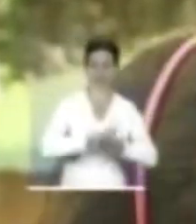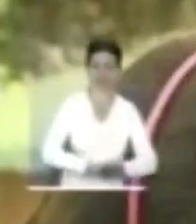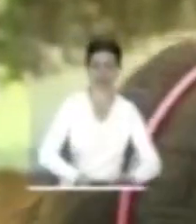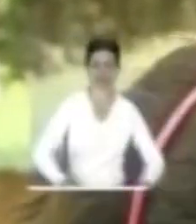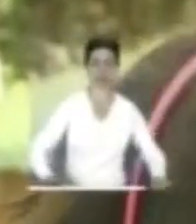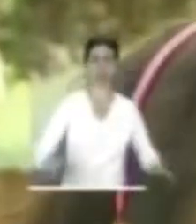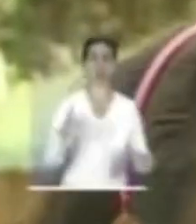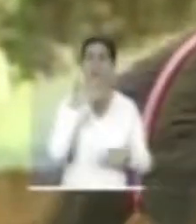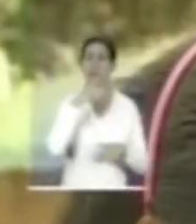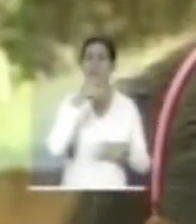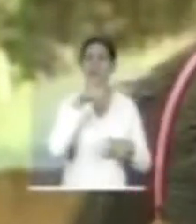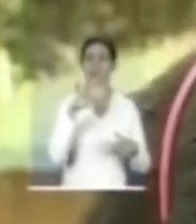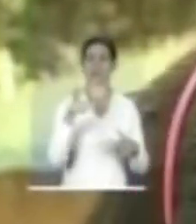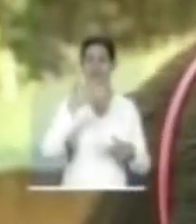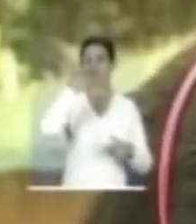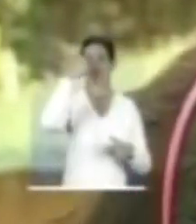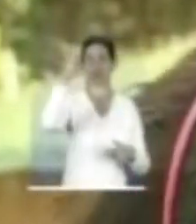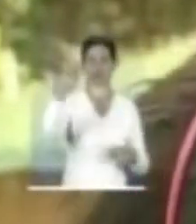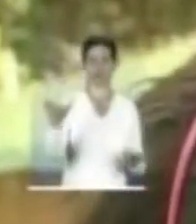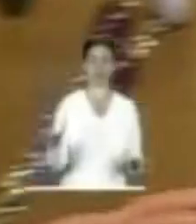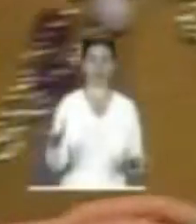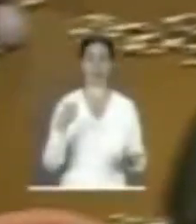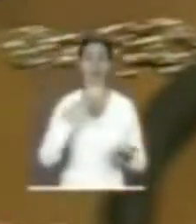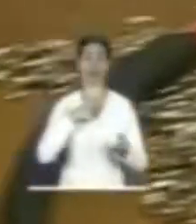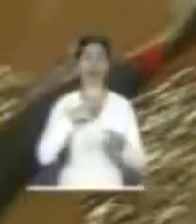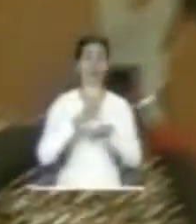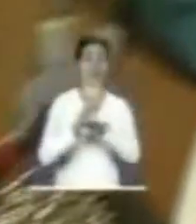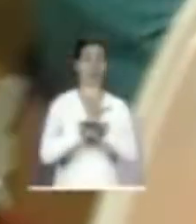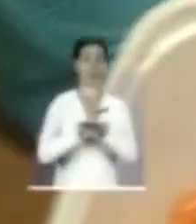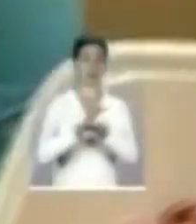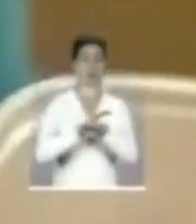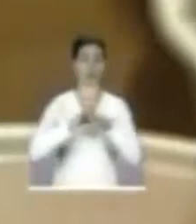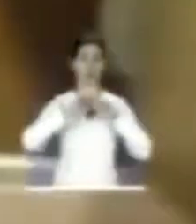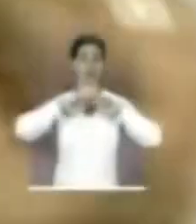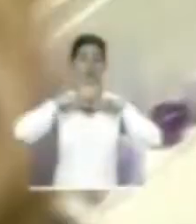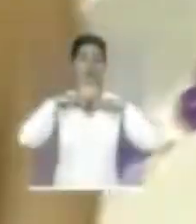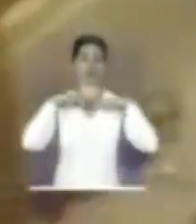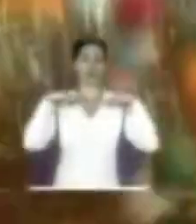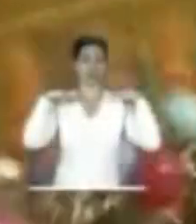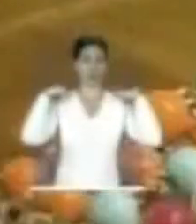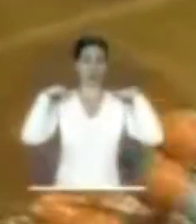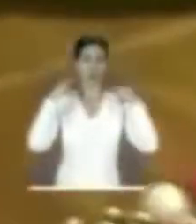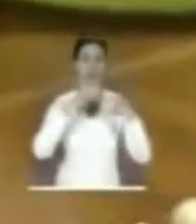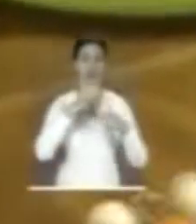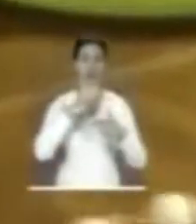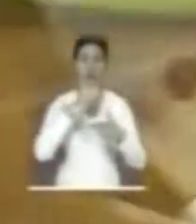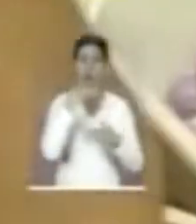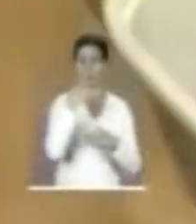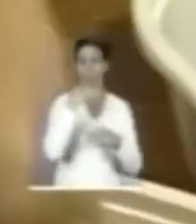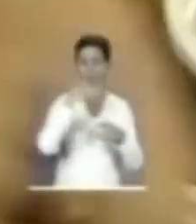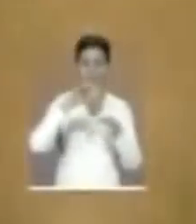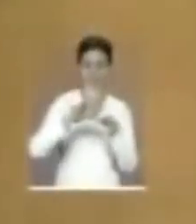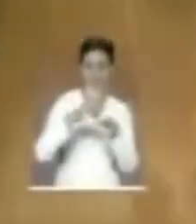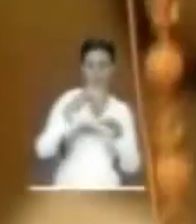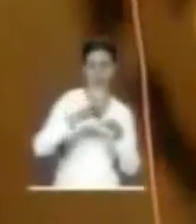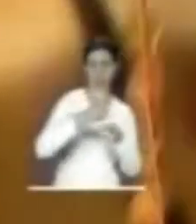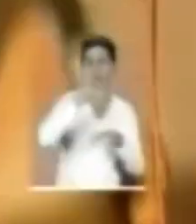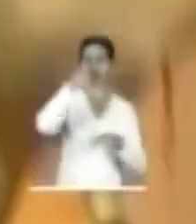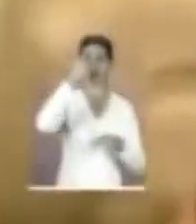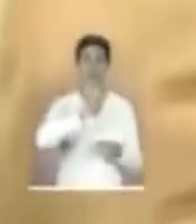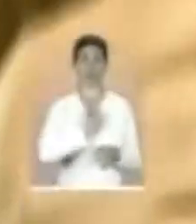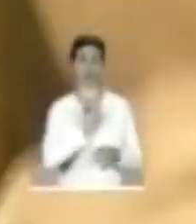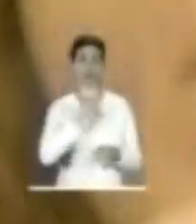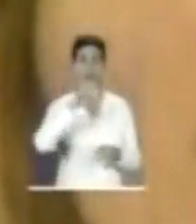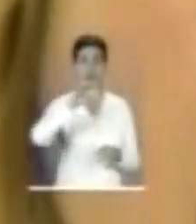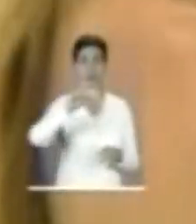consegui colocar um piso decente, eu consegui melhorar. O curso de bijuteria e as continhas coloridas também melhoraram a vida